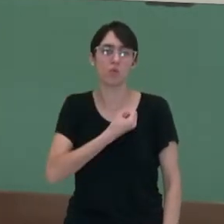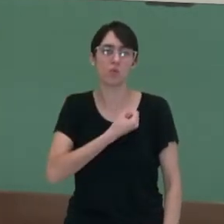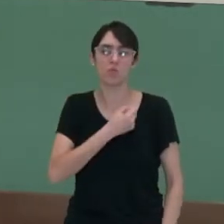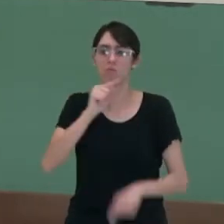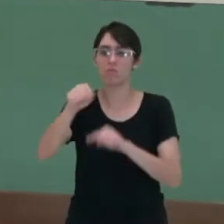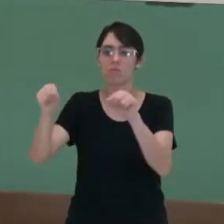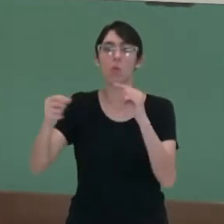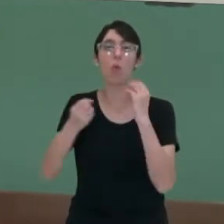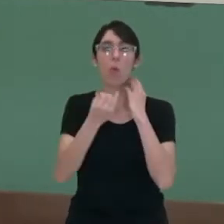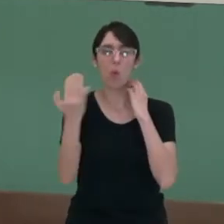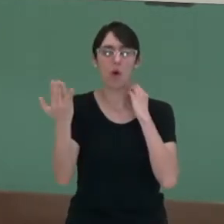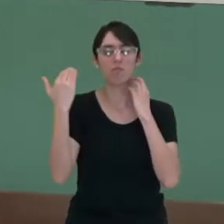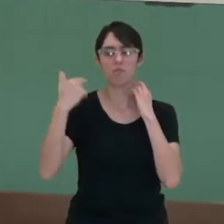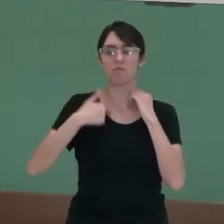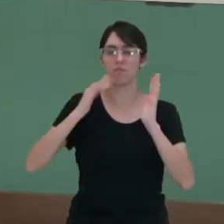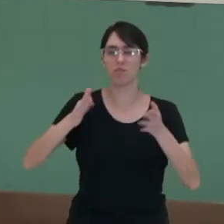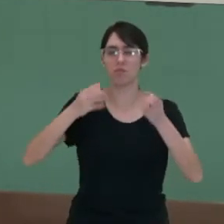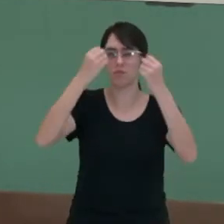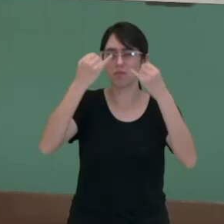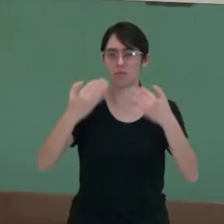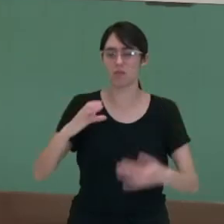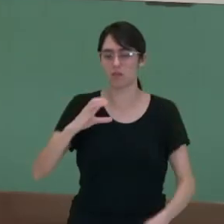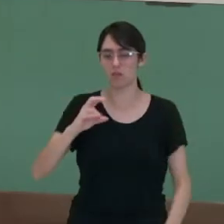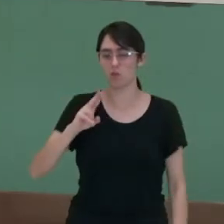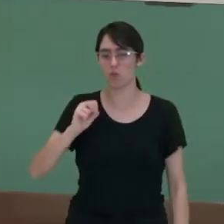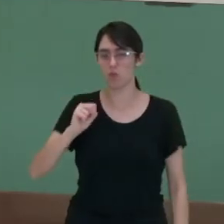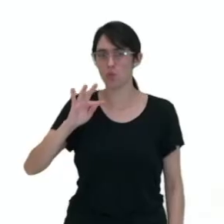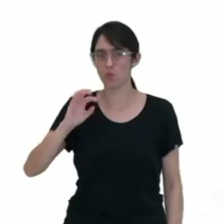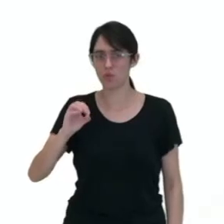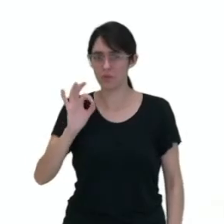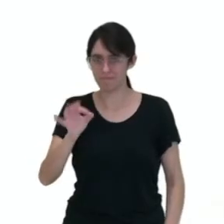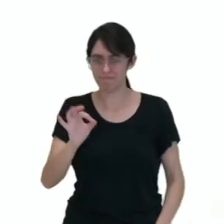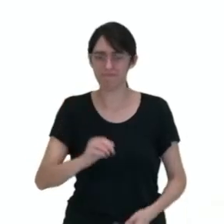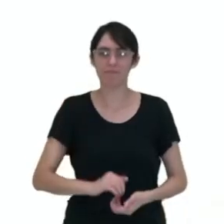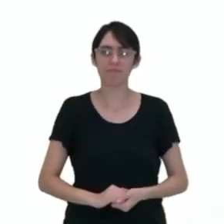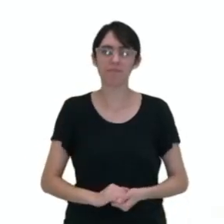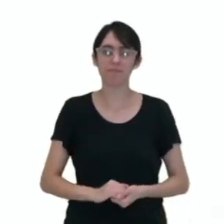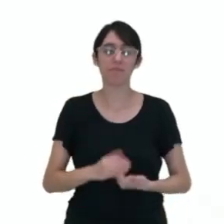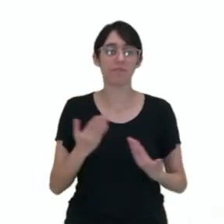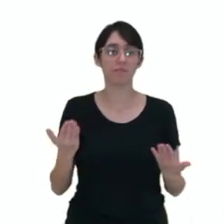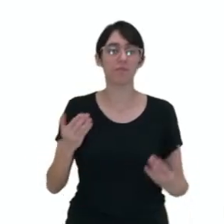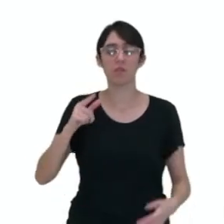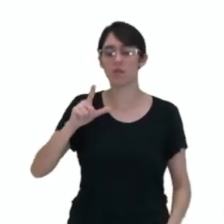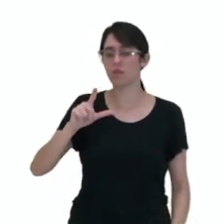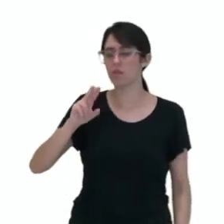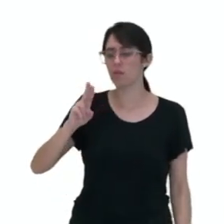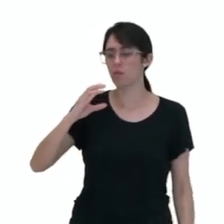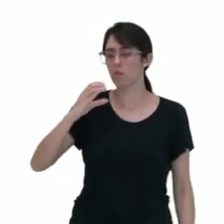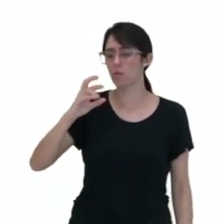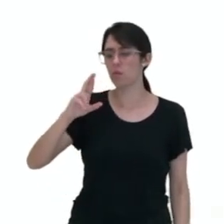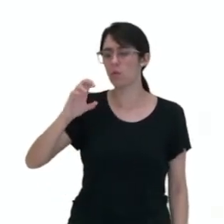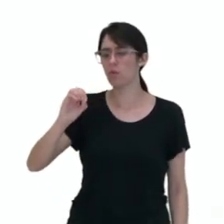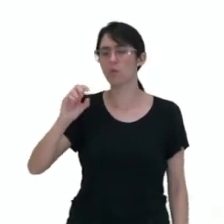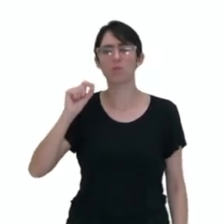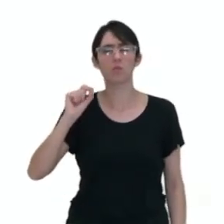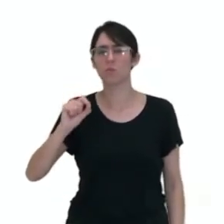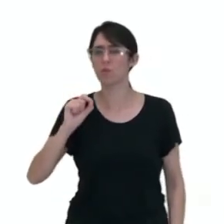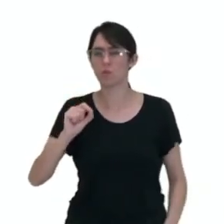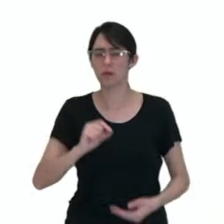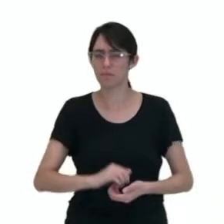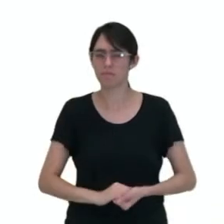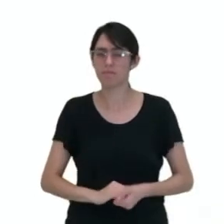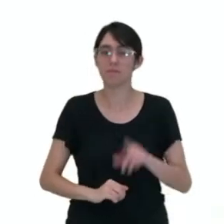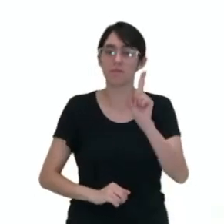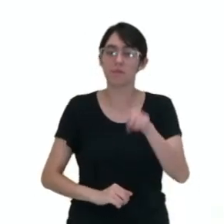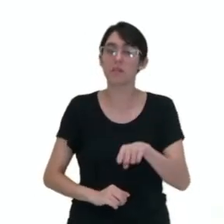já trabalhou com a função custo. Então vamos lá, a função lucro. O que seria a função lucro? A função lucro é